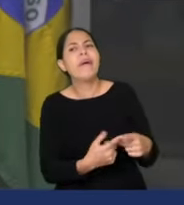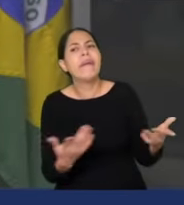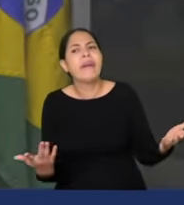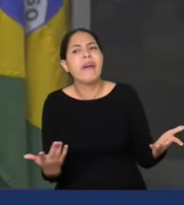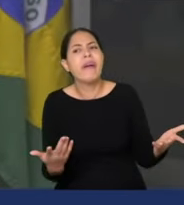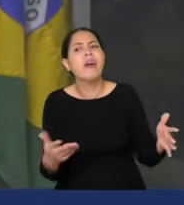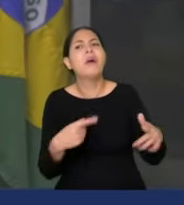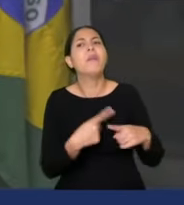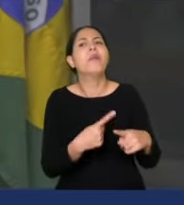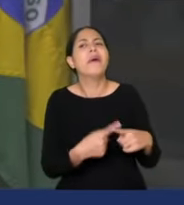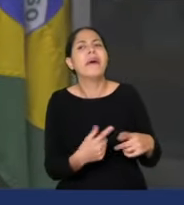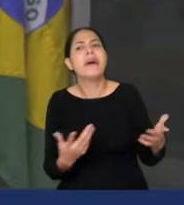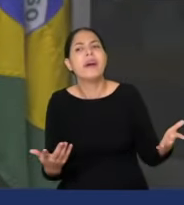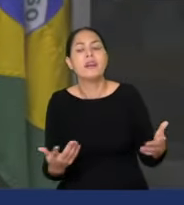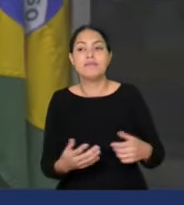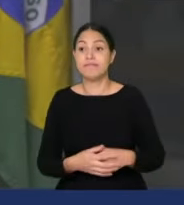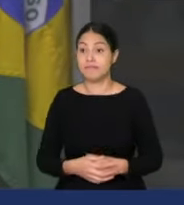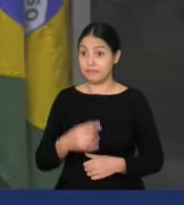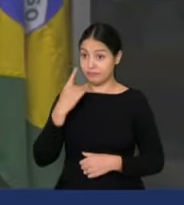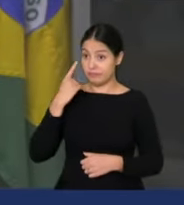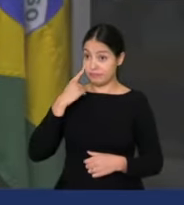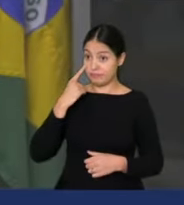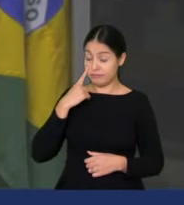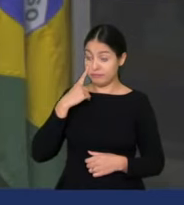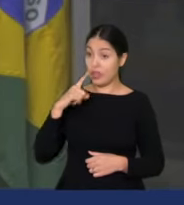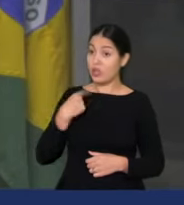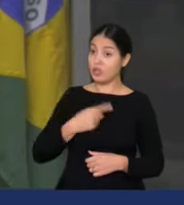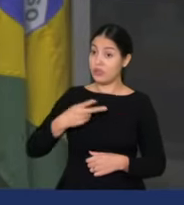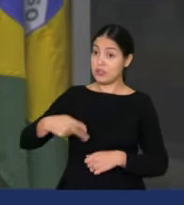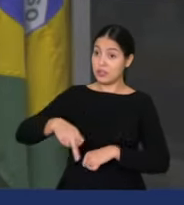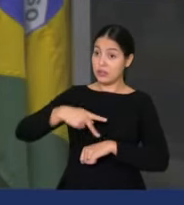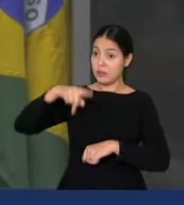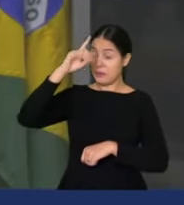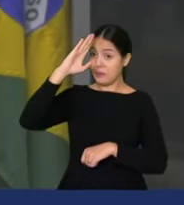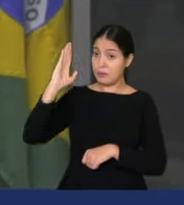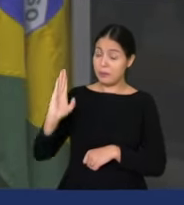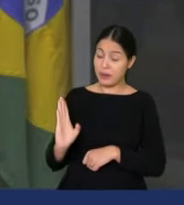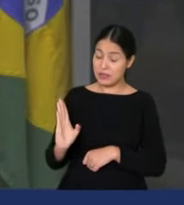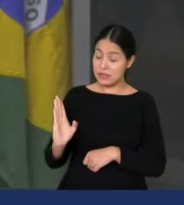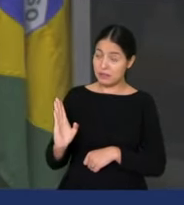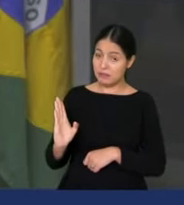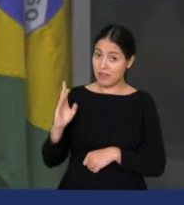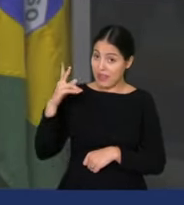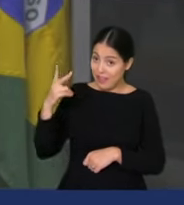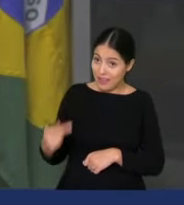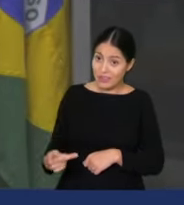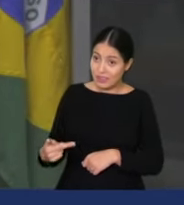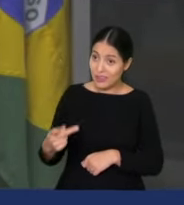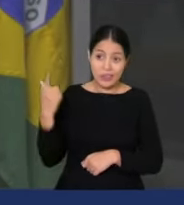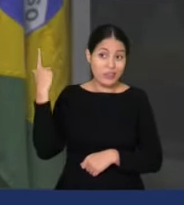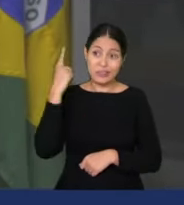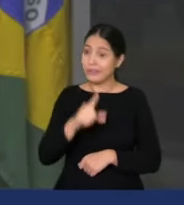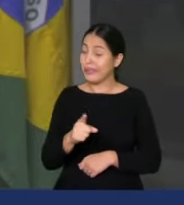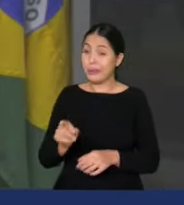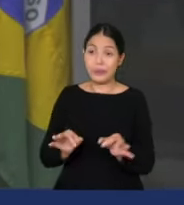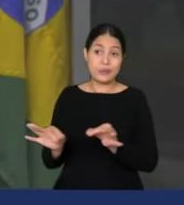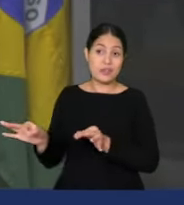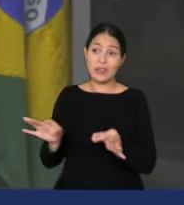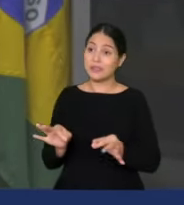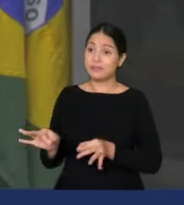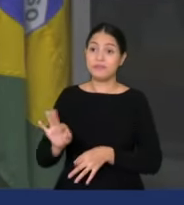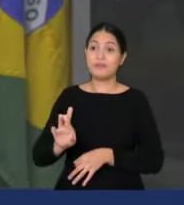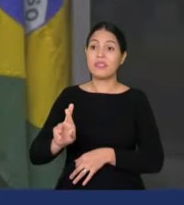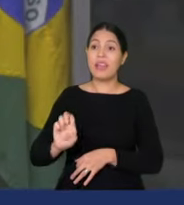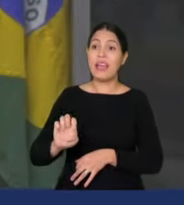que o Brasil não consegue refinar petróleo aqui. E por que não? Porque a Abreu Lima não saiu. Lá o Comperj não saiu e